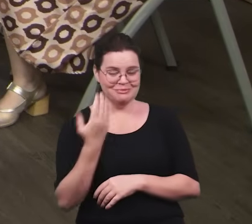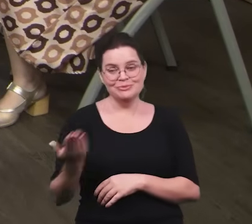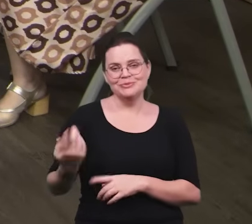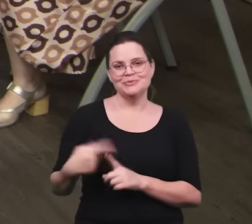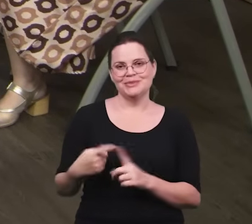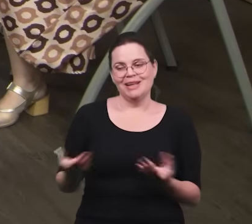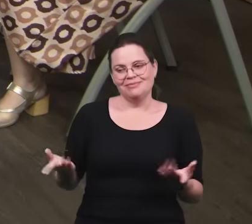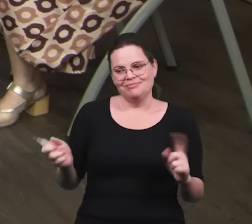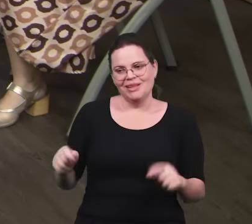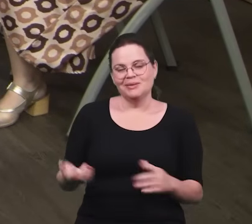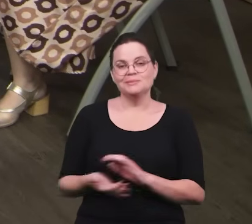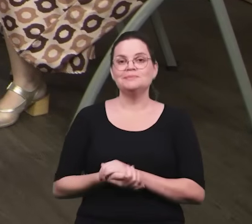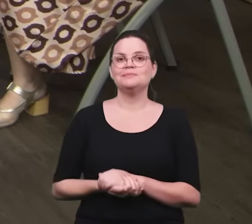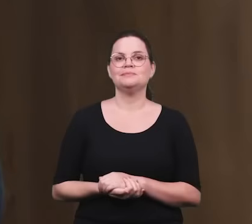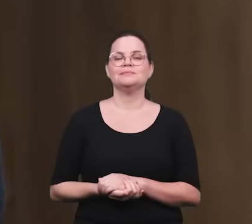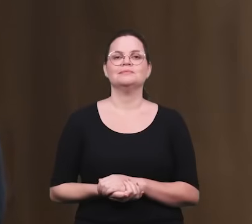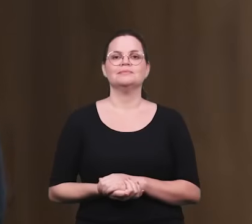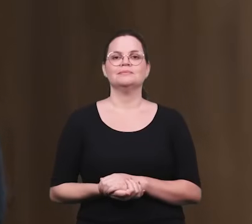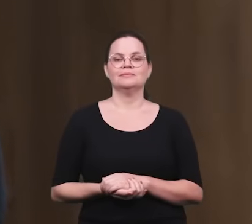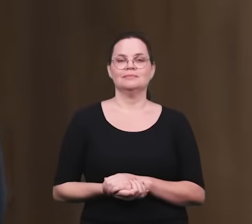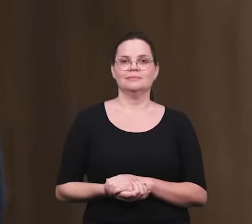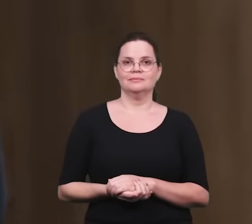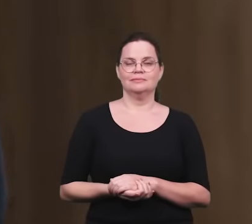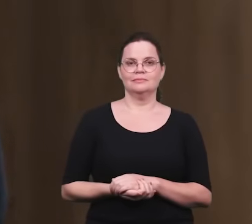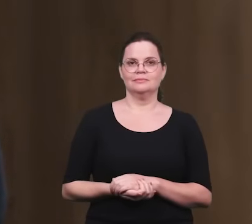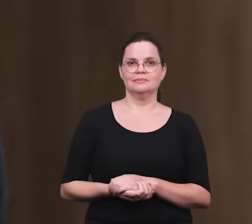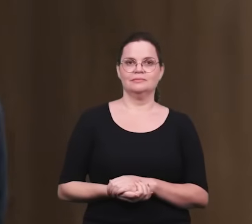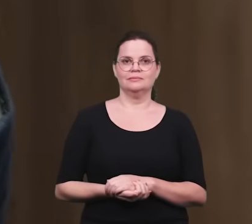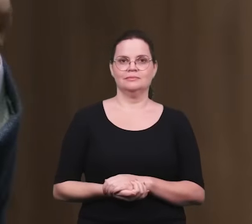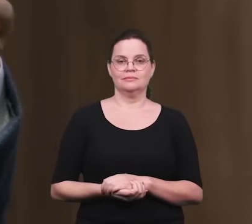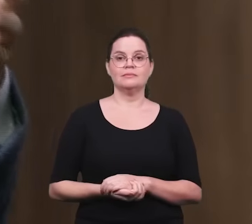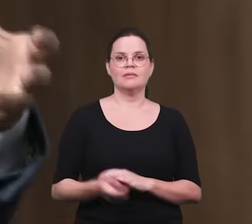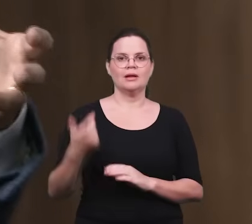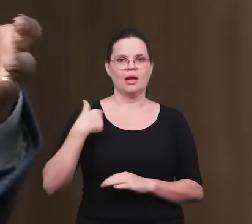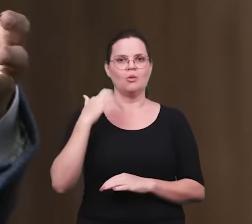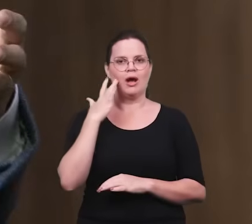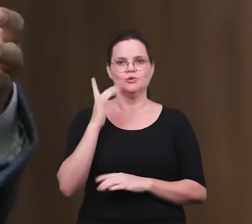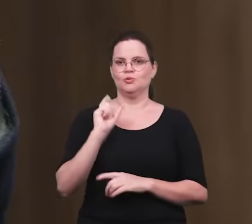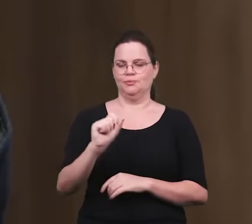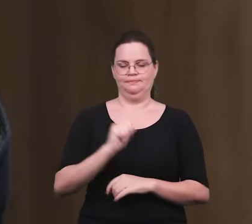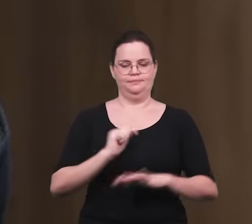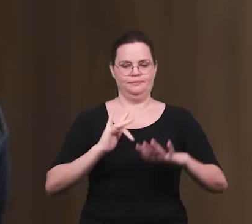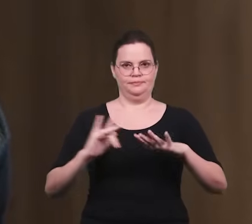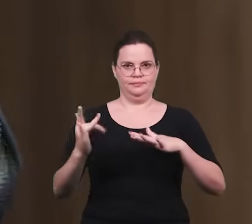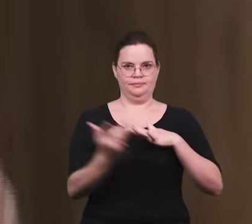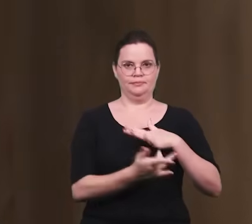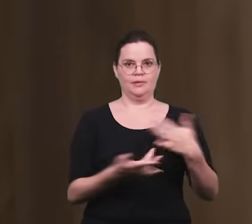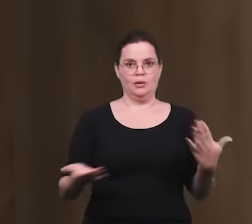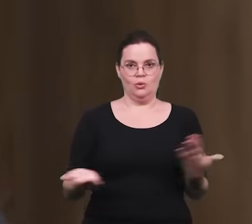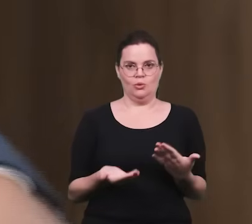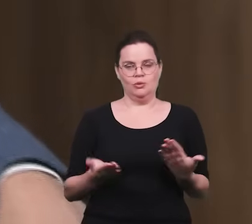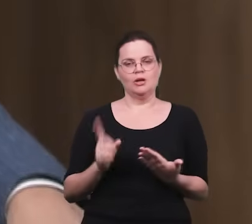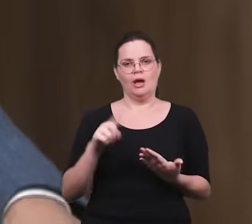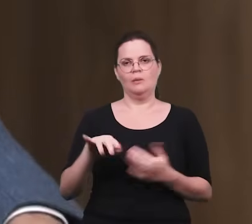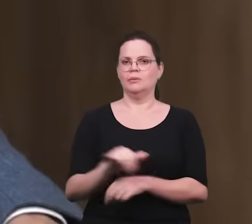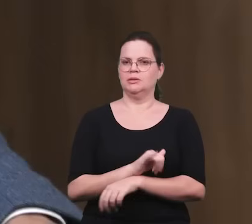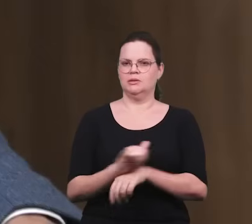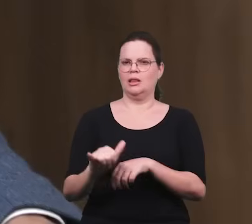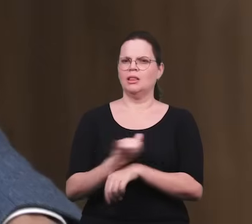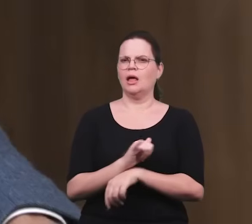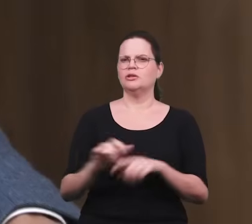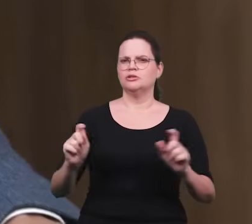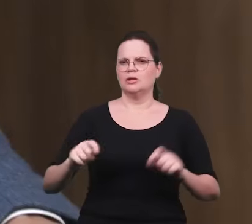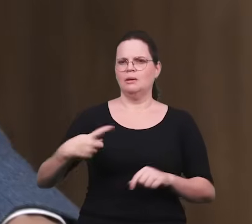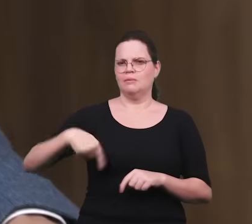nossa disposição hoje. Eu acho que as redes sociais, hoje, são uma